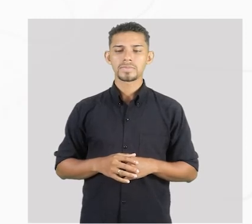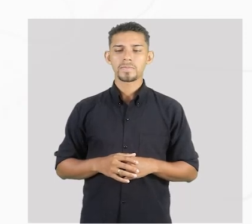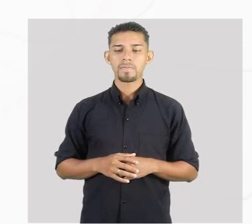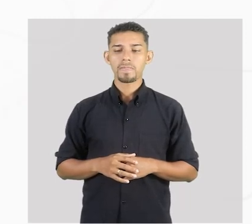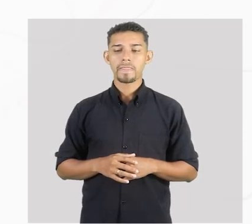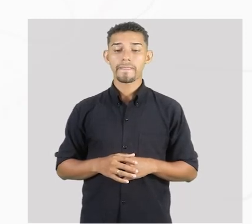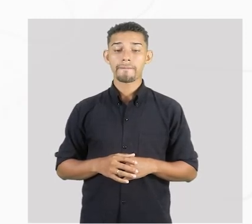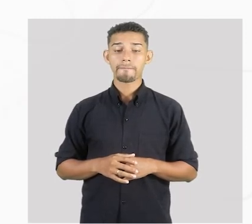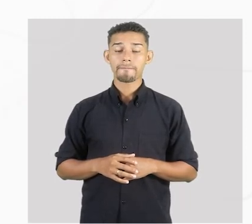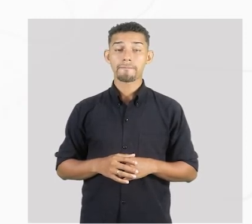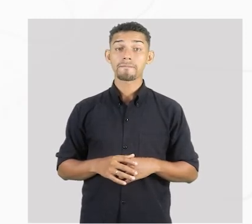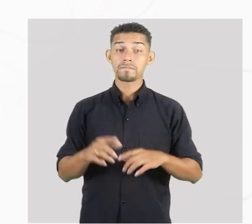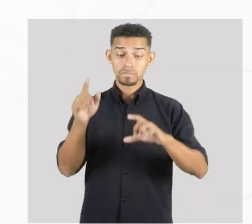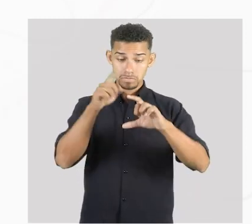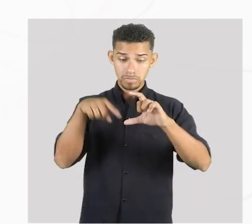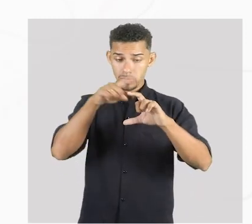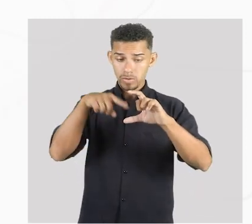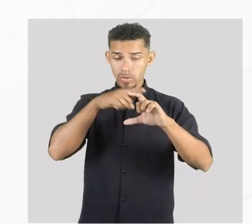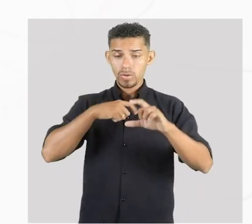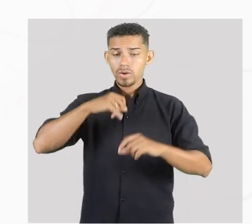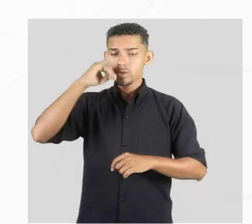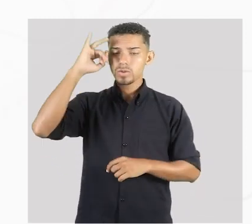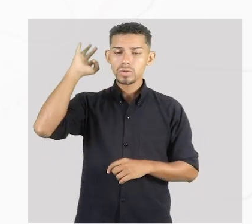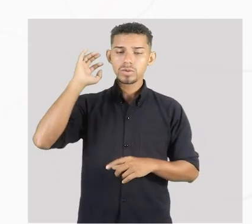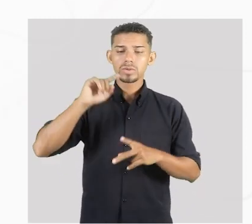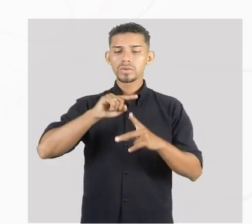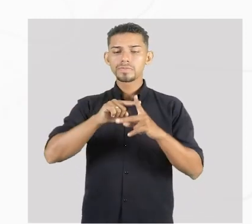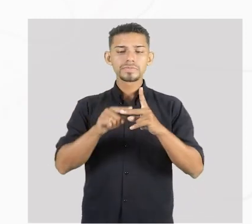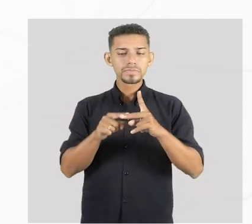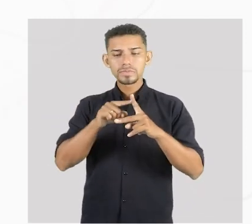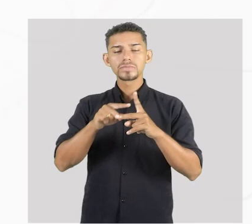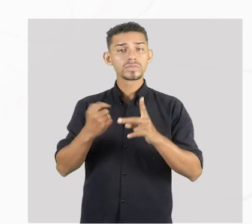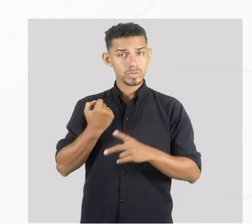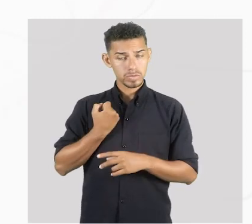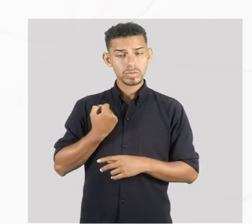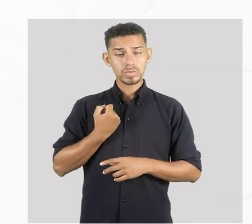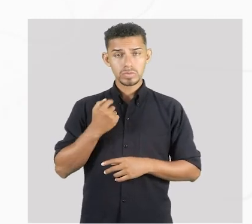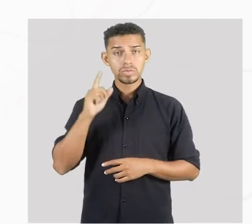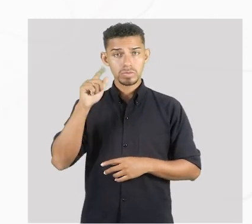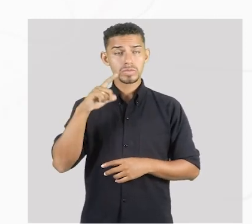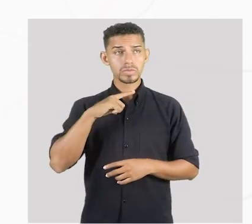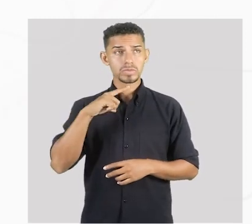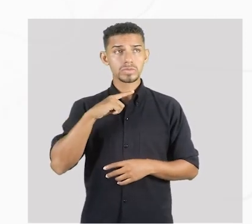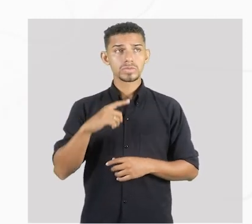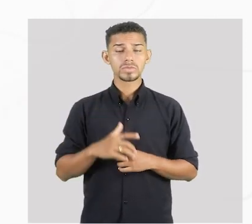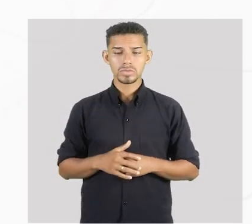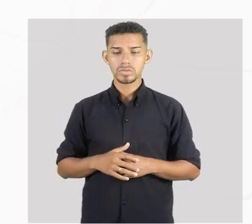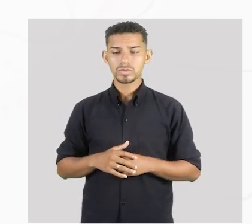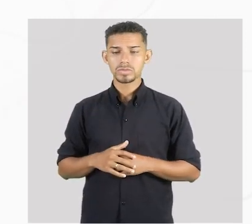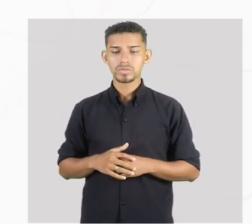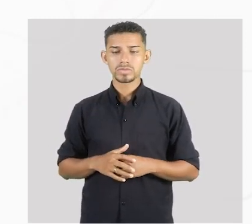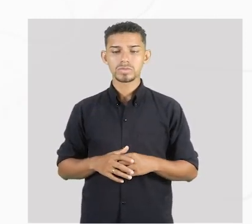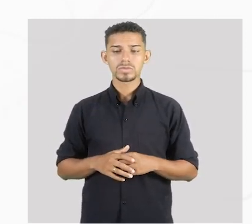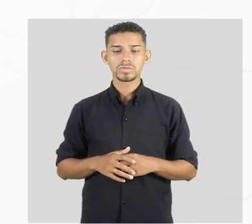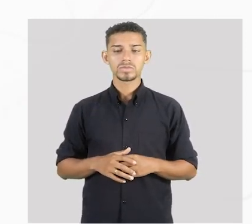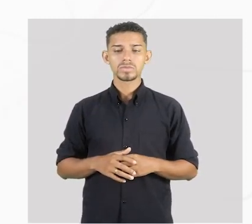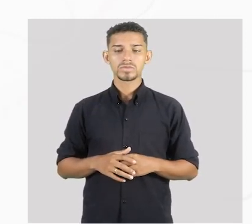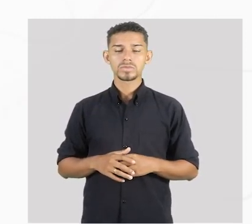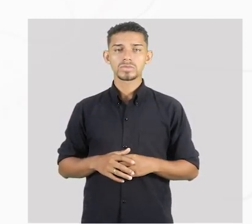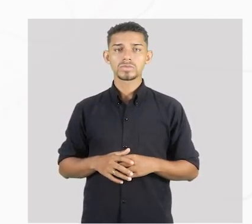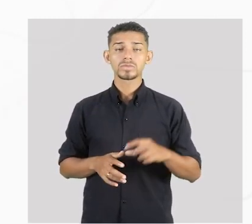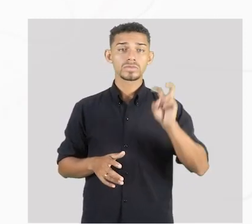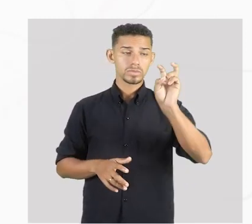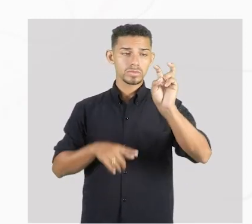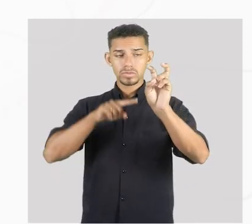certo? E giram com velocidade angular, ele já deu a velocidade angular, ó. Velocidade angular vai